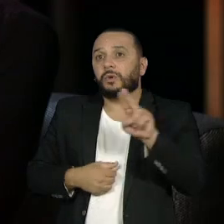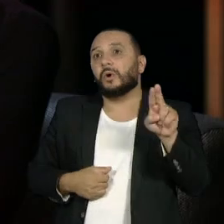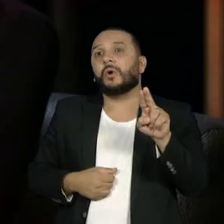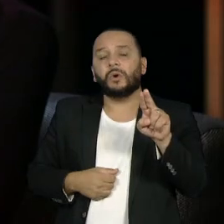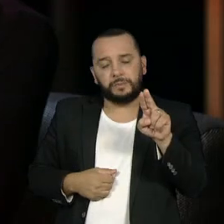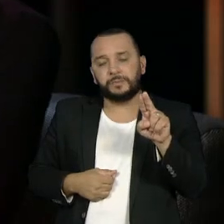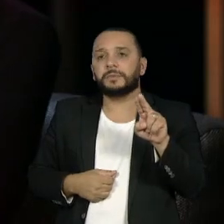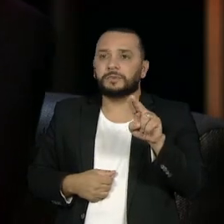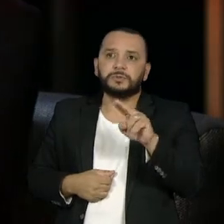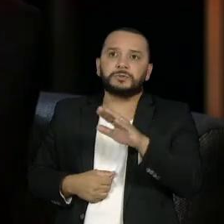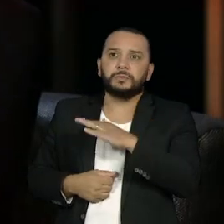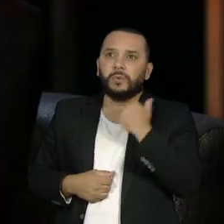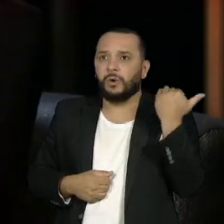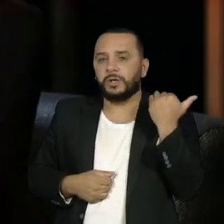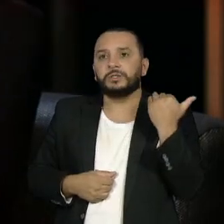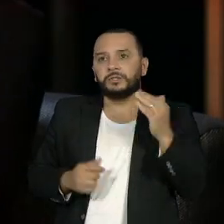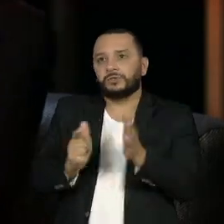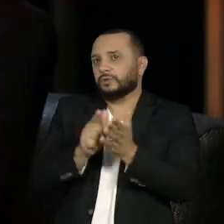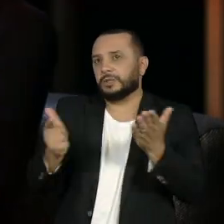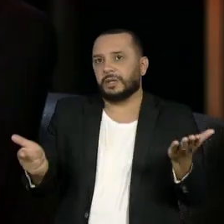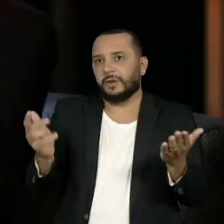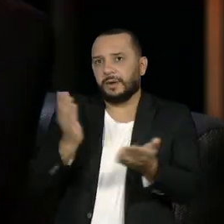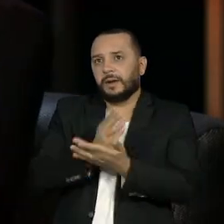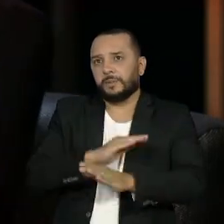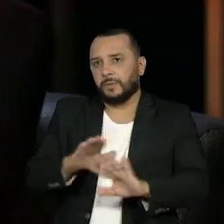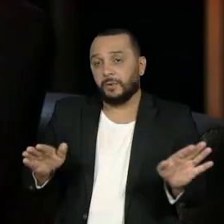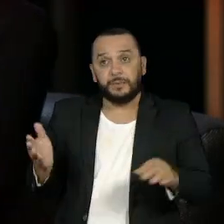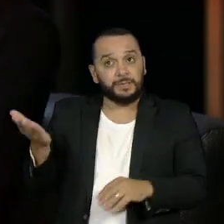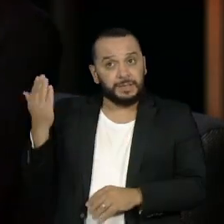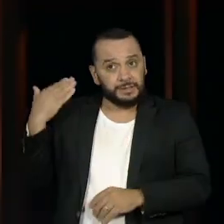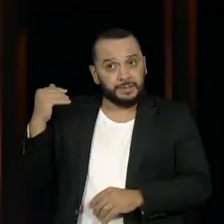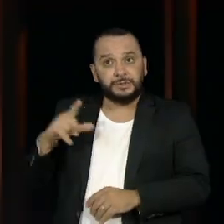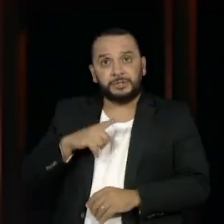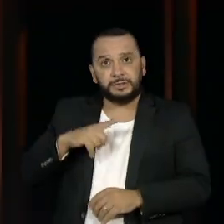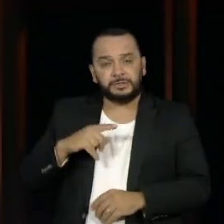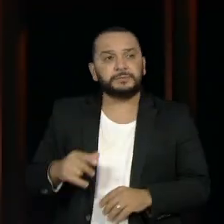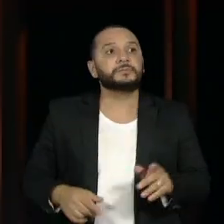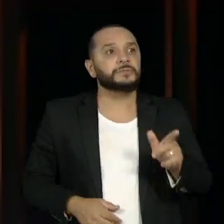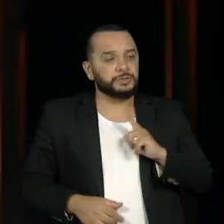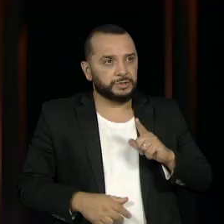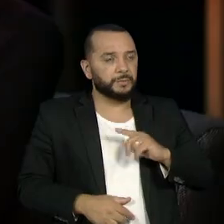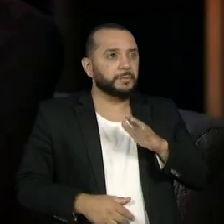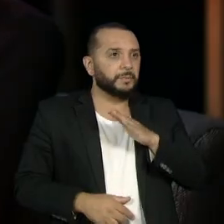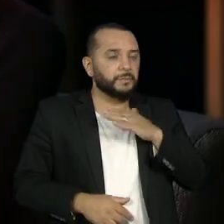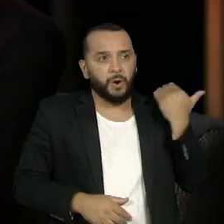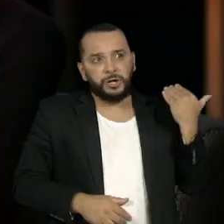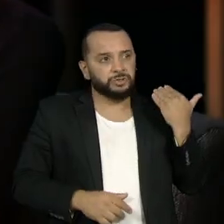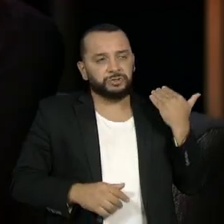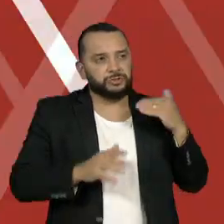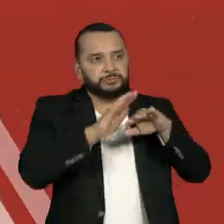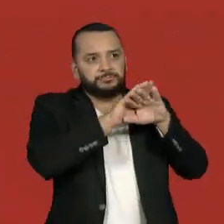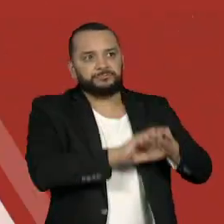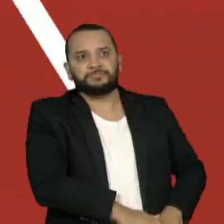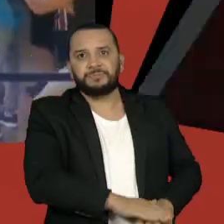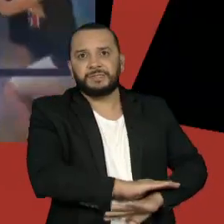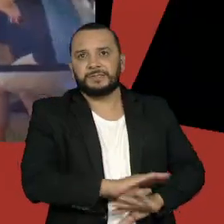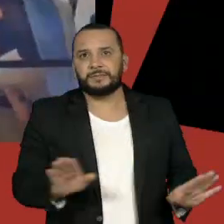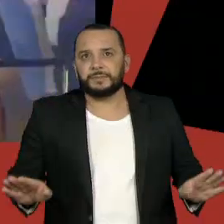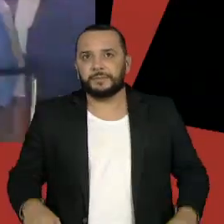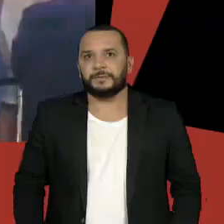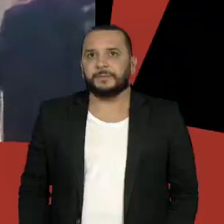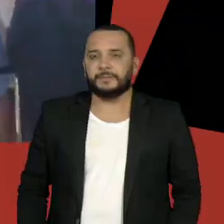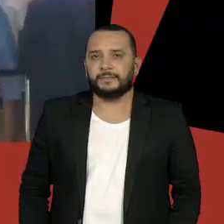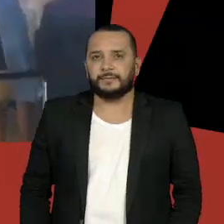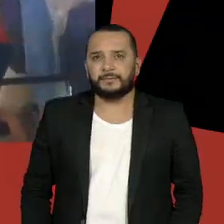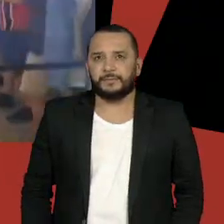corridos nos jornais agora seria impossível mas já existiu é a tal da morte da morte é a morte da mãe